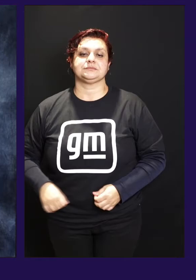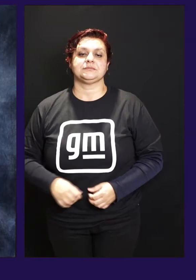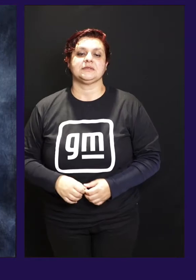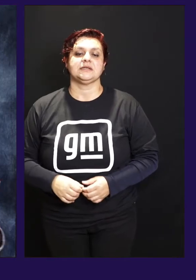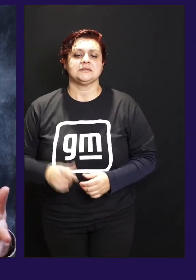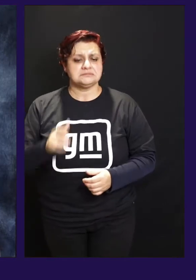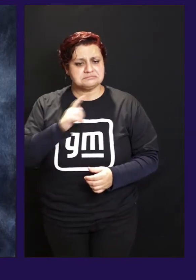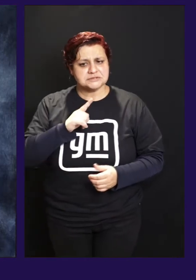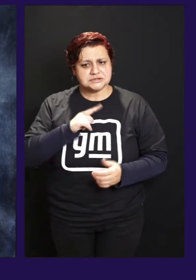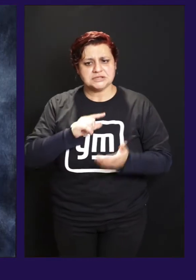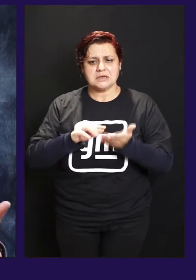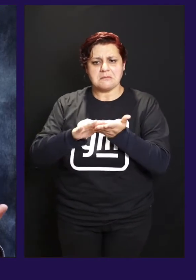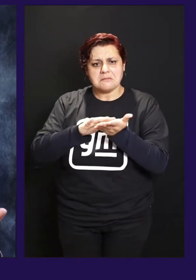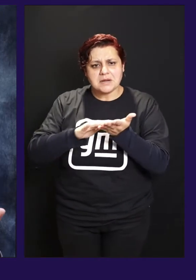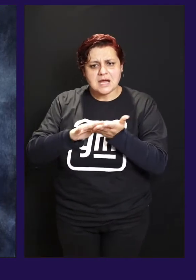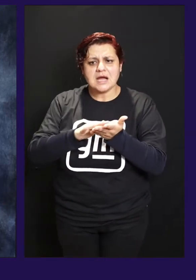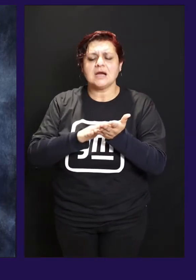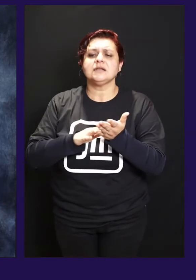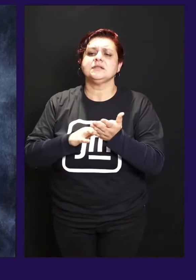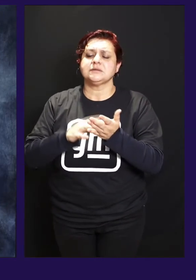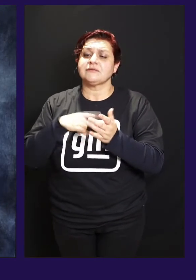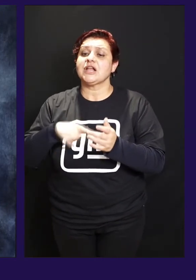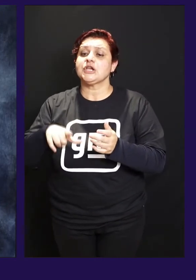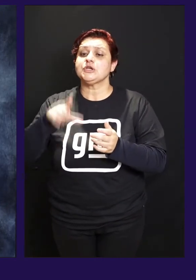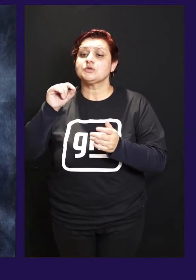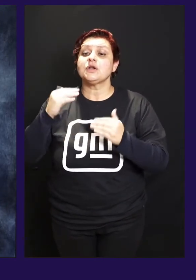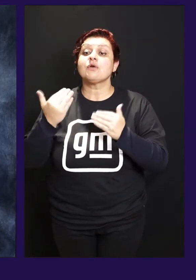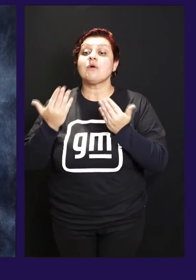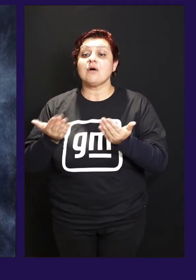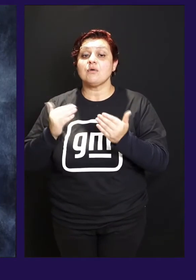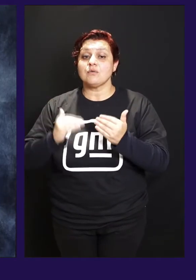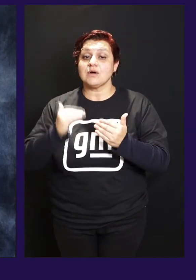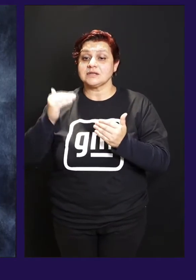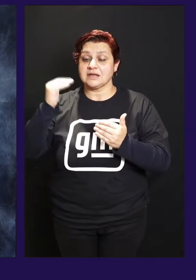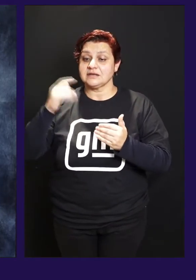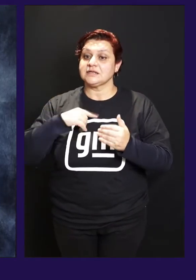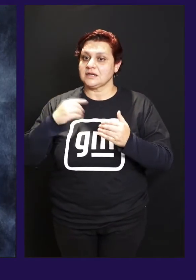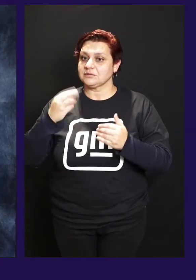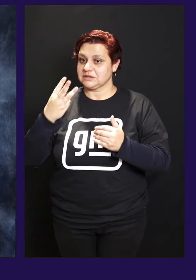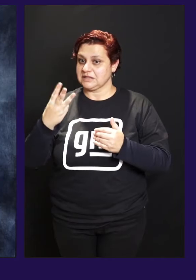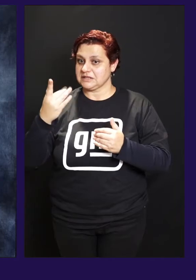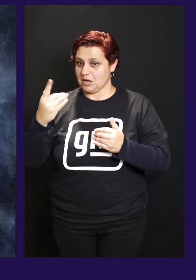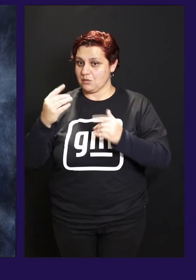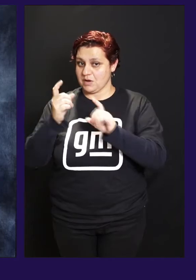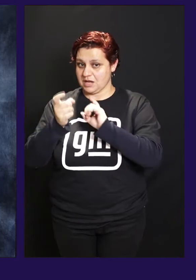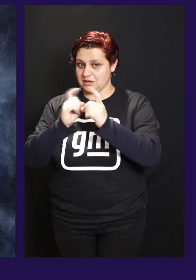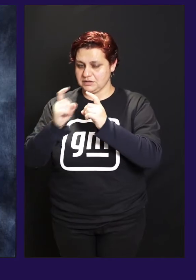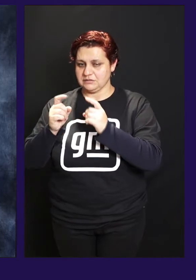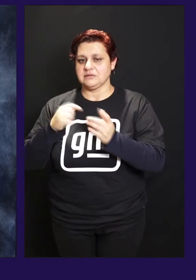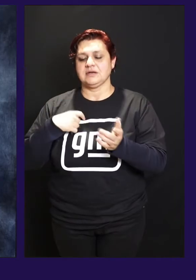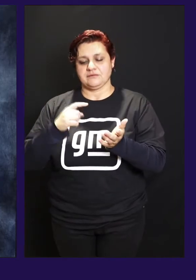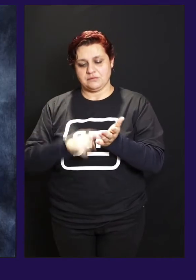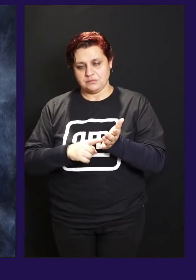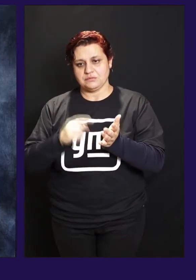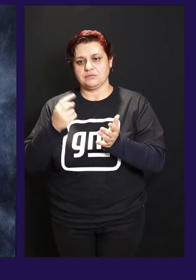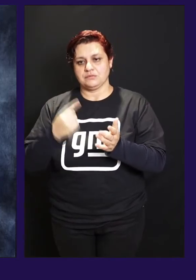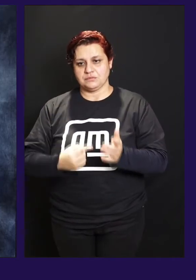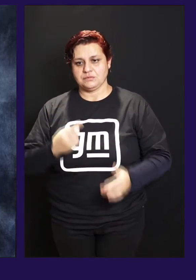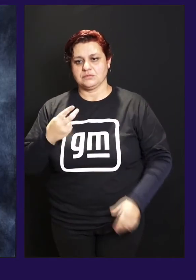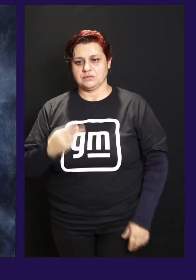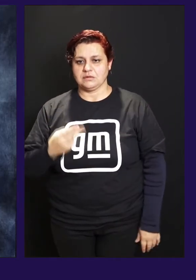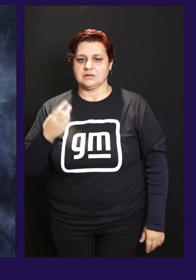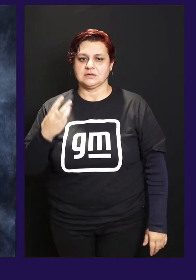tecnologia, se a gente não humanizar a tecnologia e alguns conceitos básicos de entender que todos podem fazer parte, que todos devem